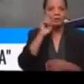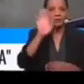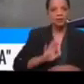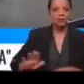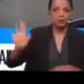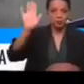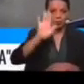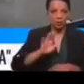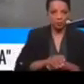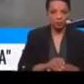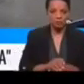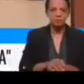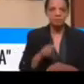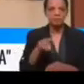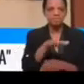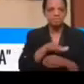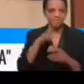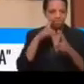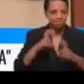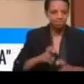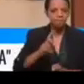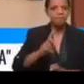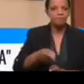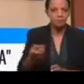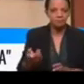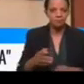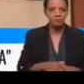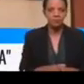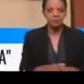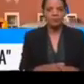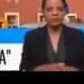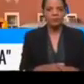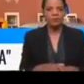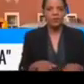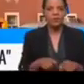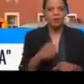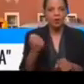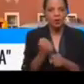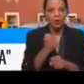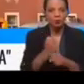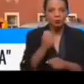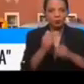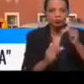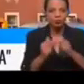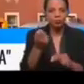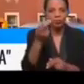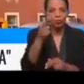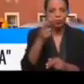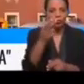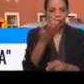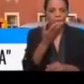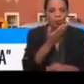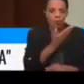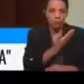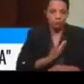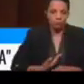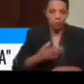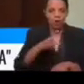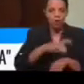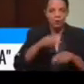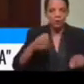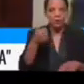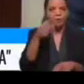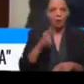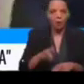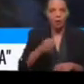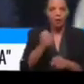E um dos casos em investigação é a derrapagem no custo das obras do antigo Hospital Militar de Belém.